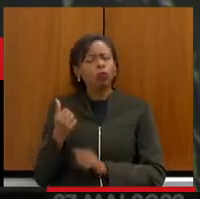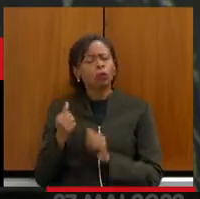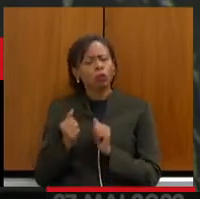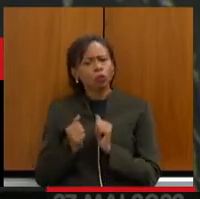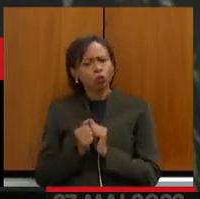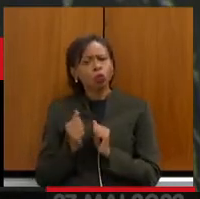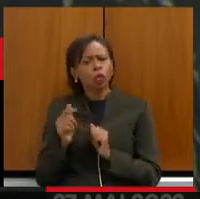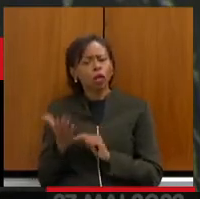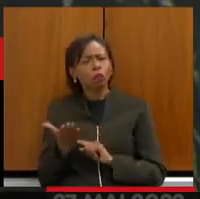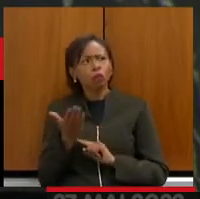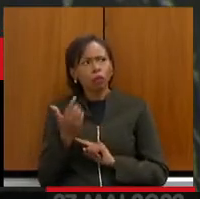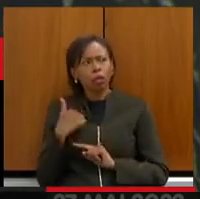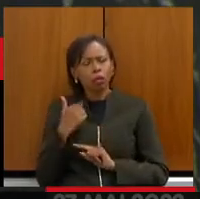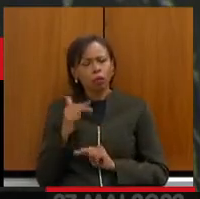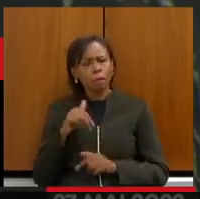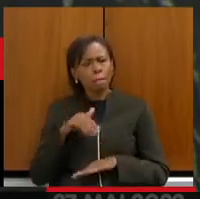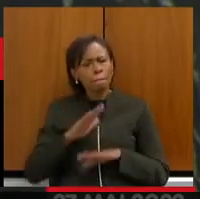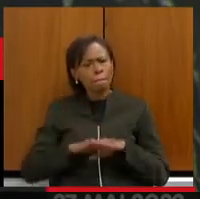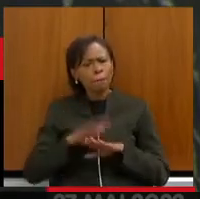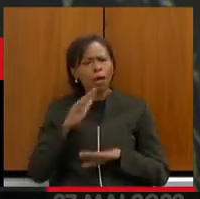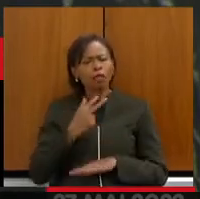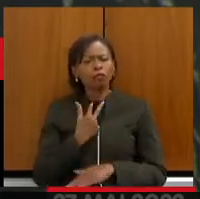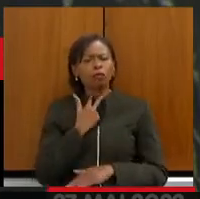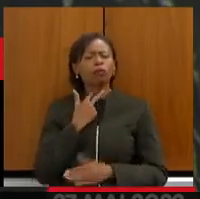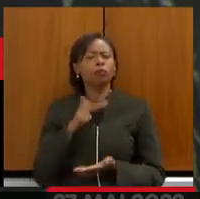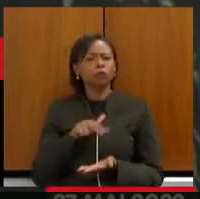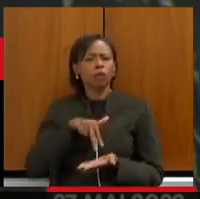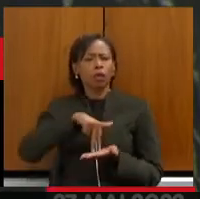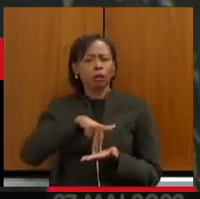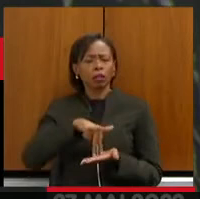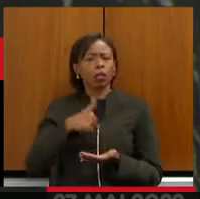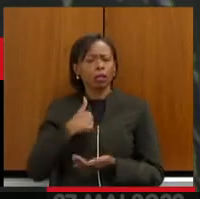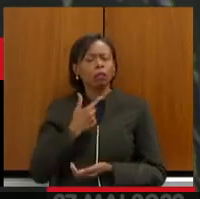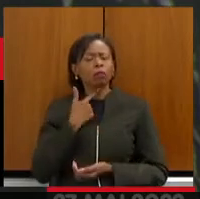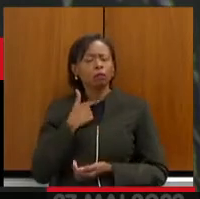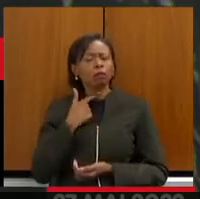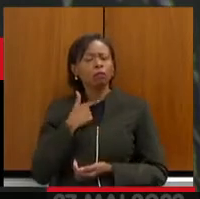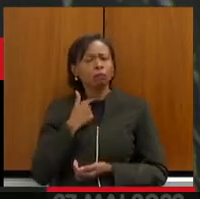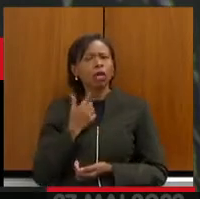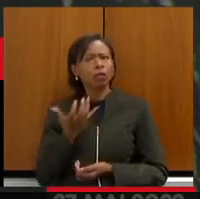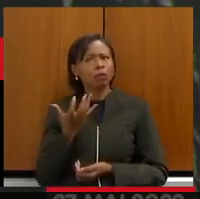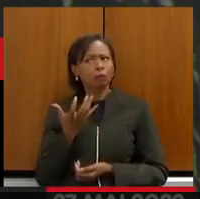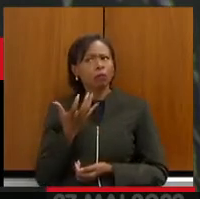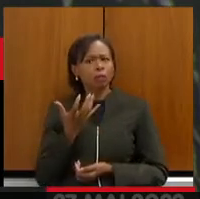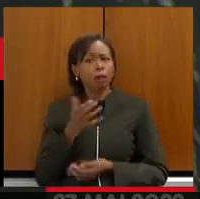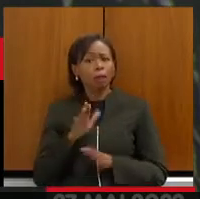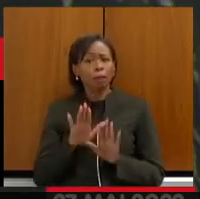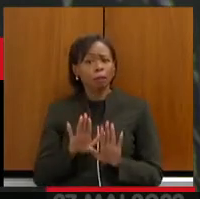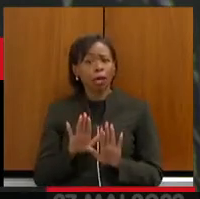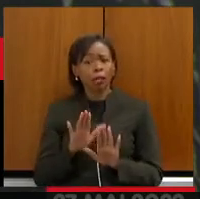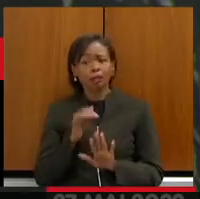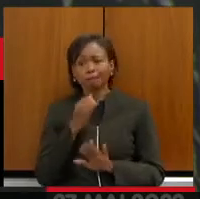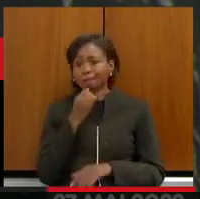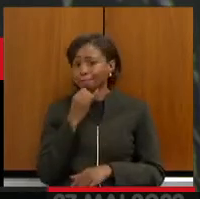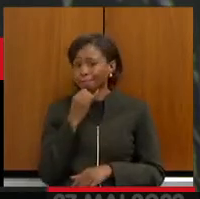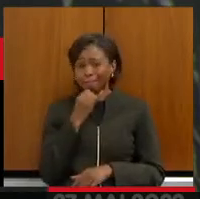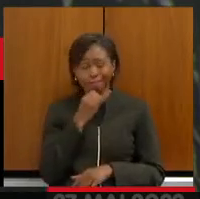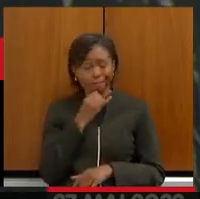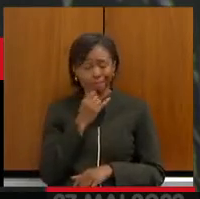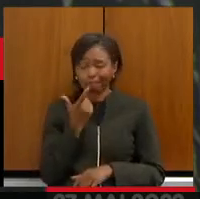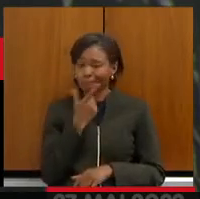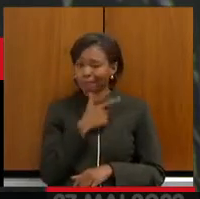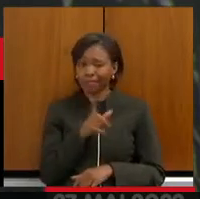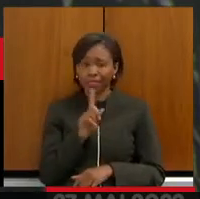eu queria ter voz mas infelizmente hoje parece Fala com a imprensa Pode mas tem hora que a gente